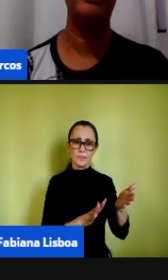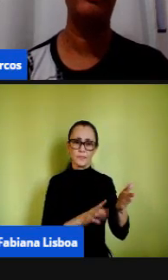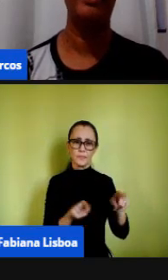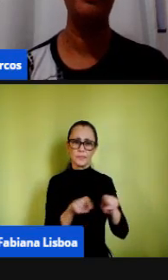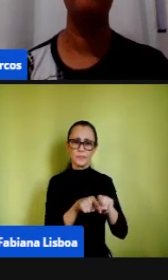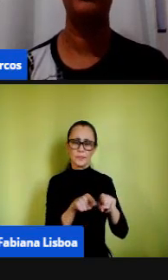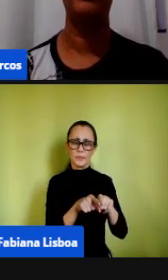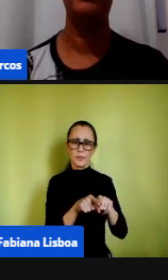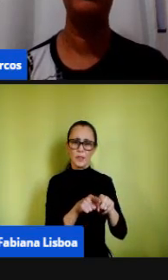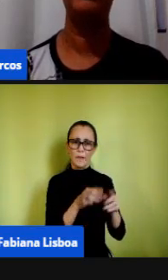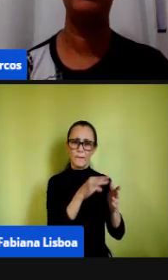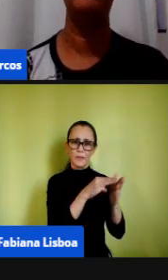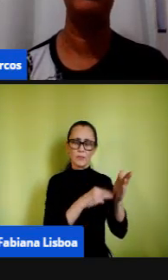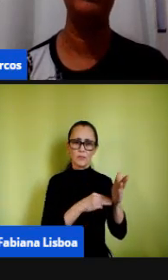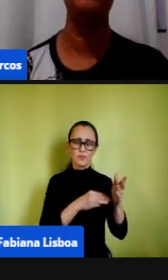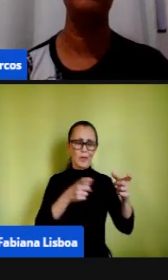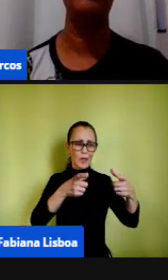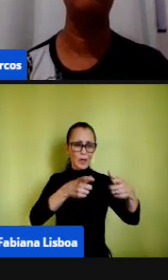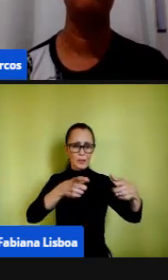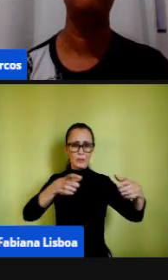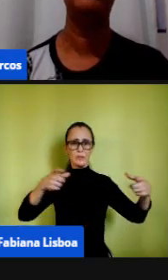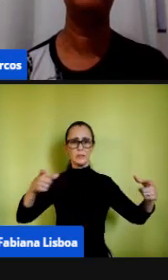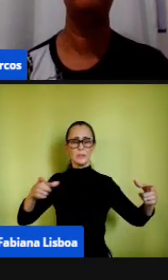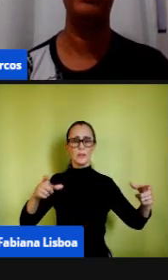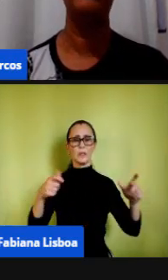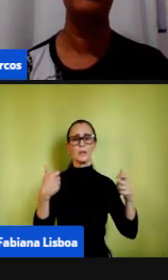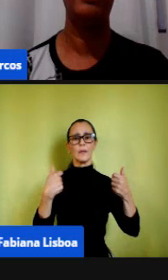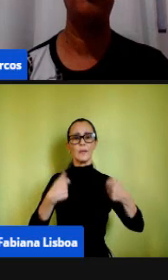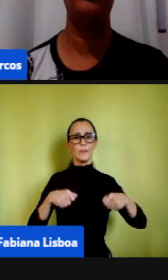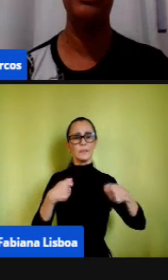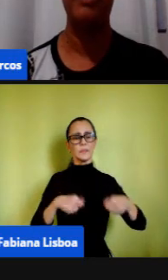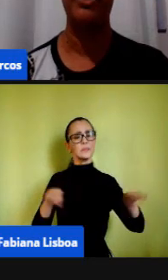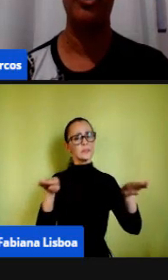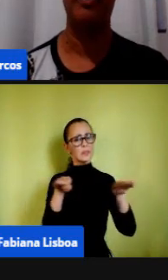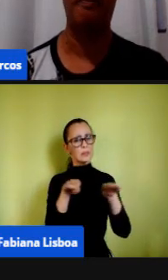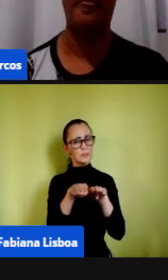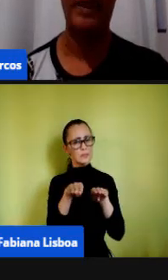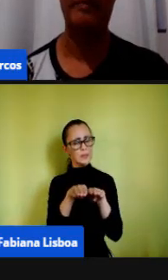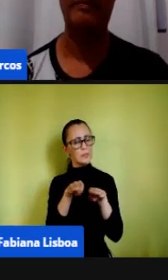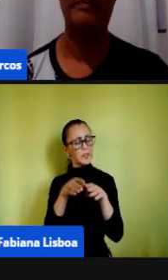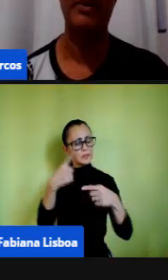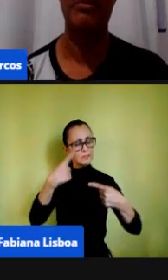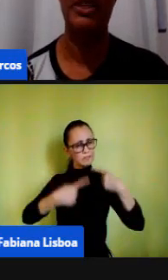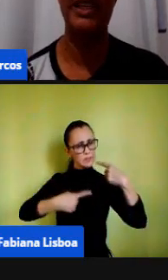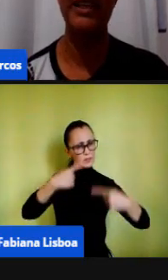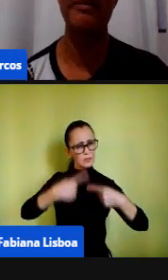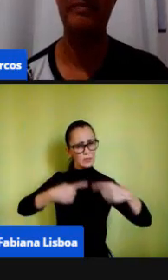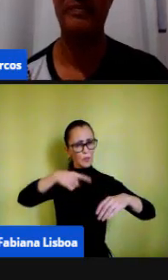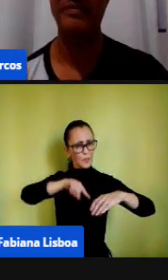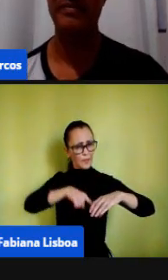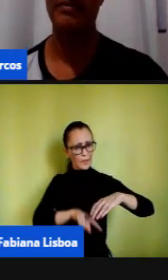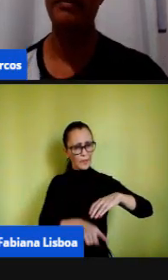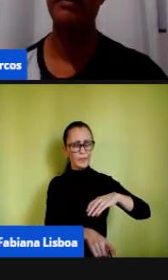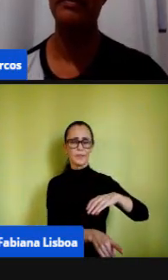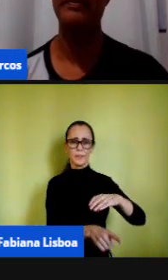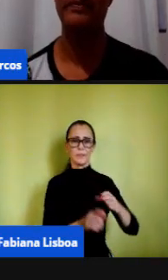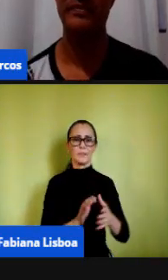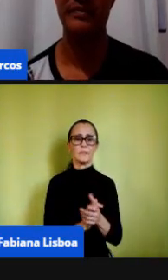metodologia ela é ampla e exige também amplo debate. Podemos seguir?